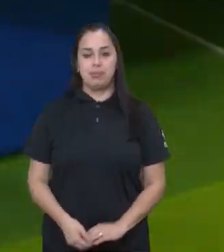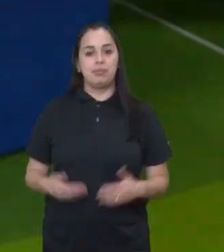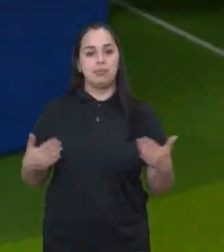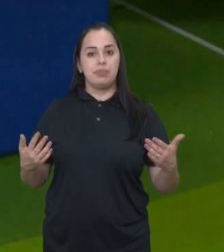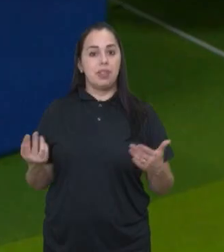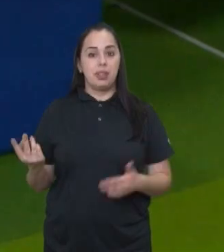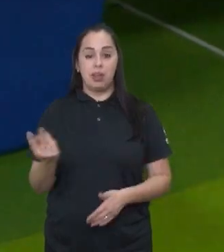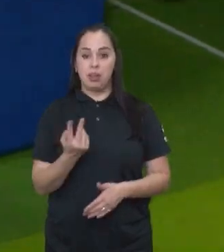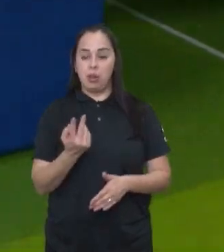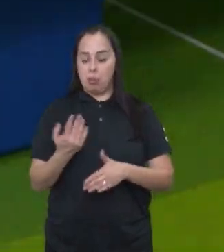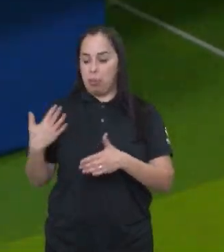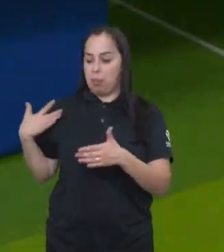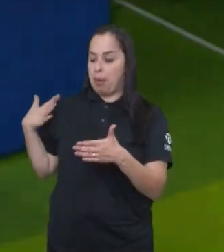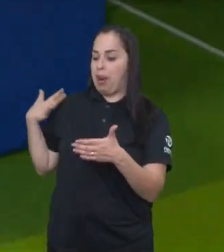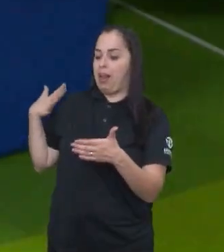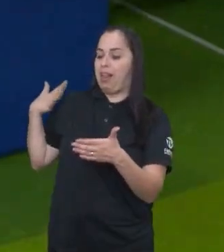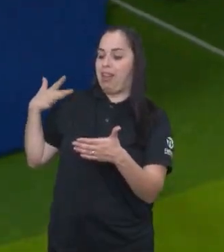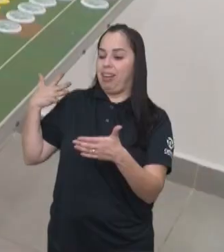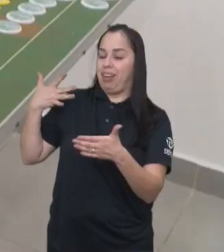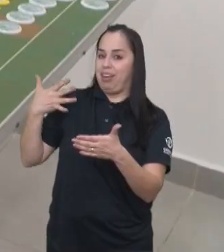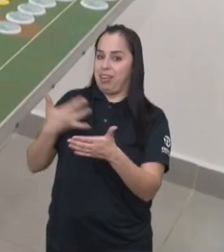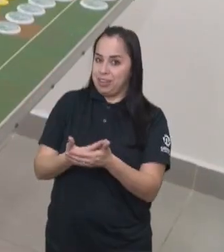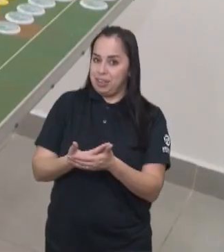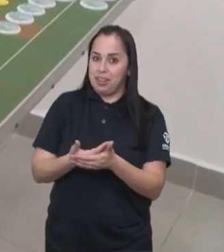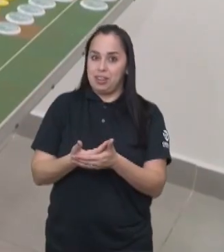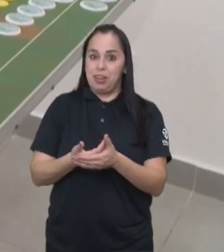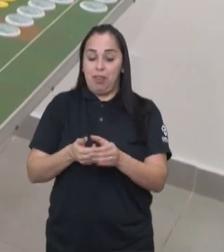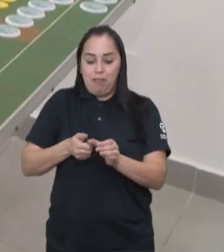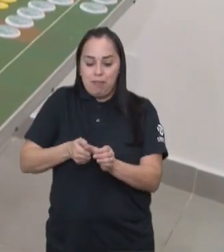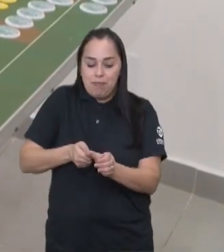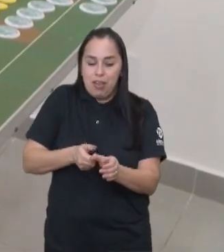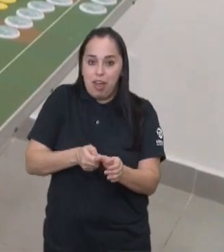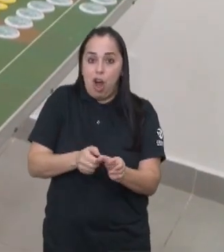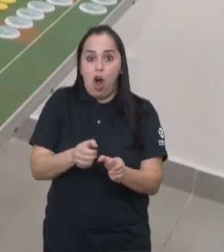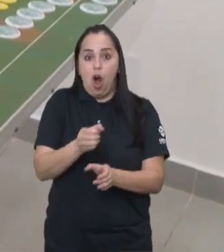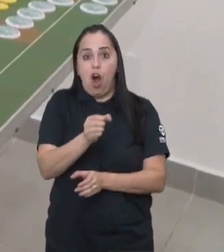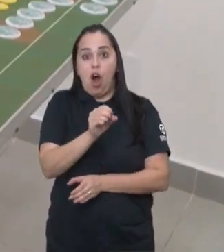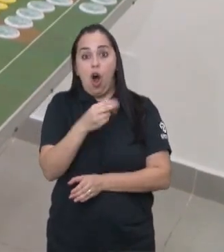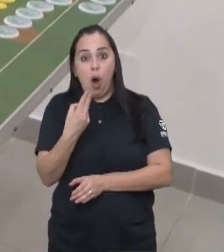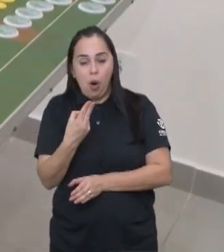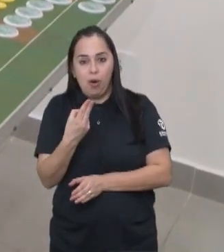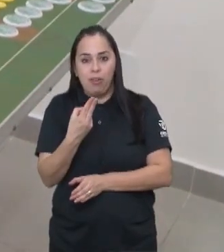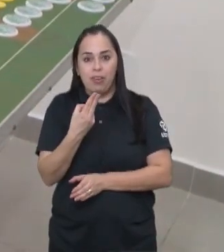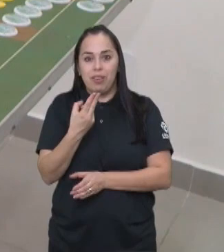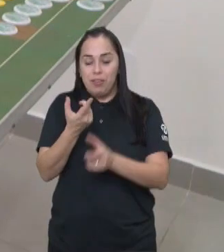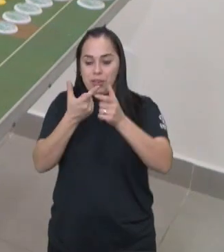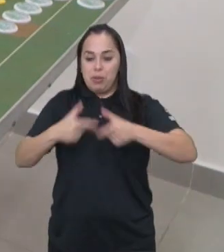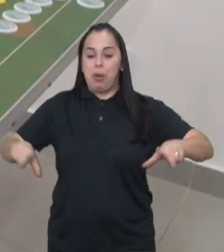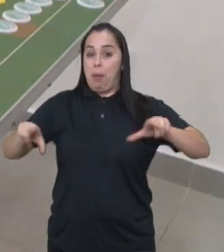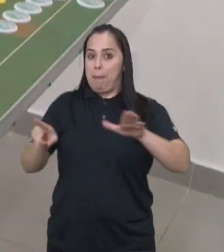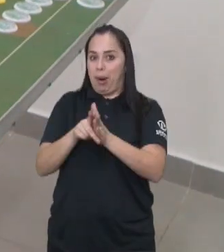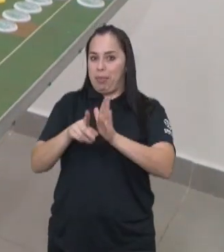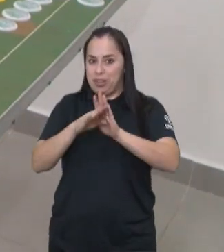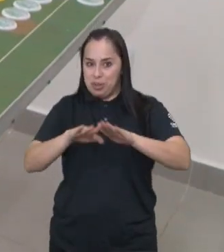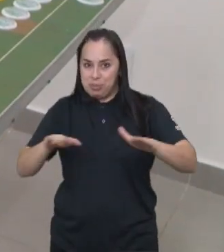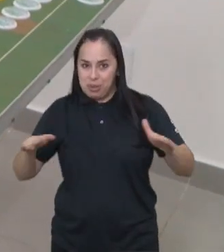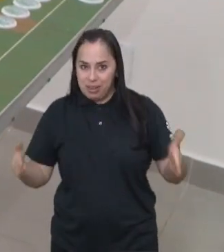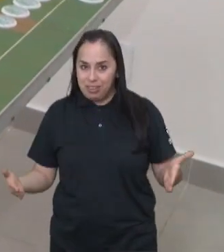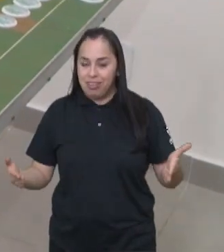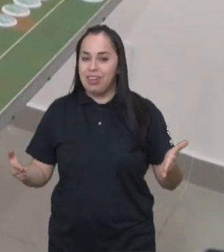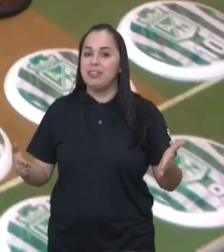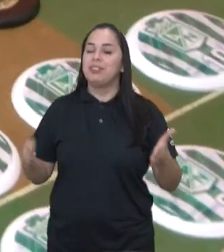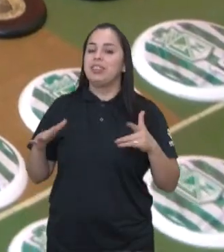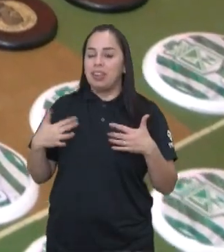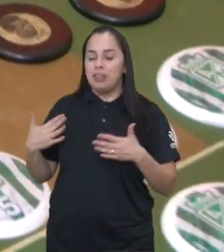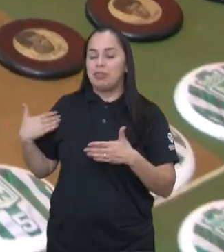Desde então, a paixão pelo futebol de botão ou futebol de mesa, como também é conhecido, não parou mais. Durante os anos